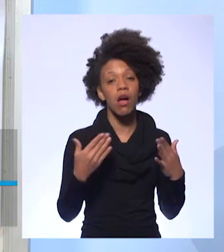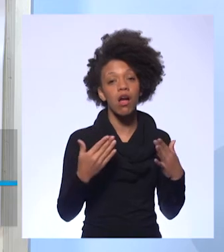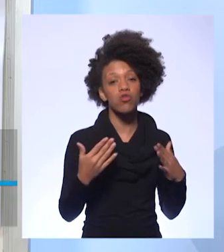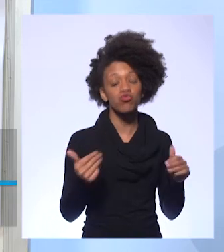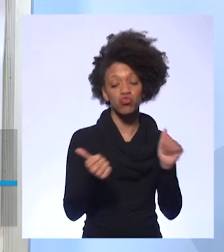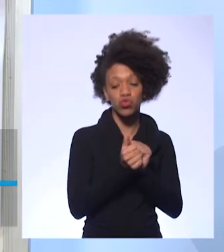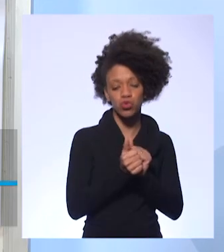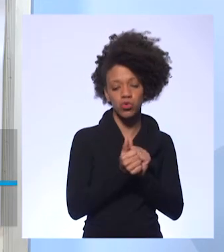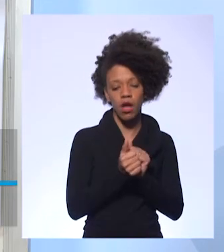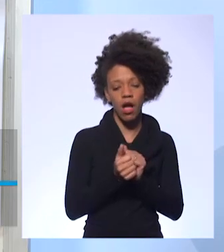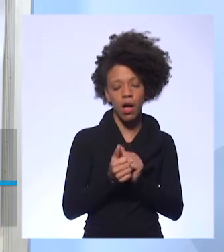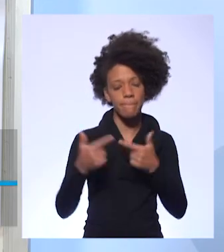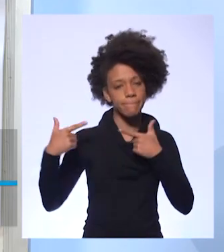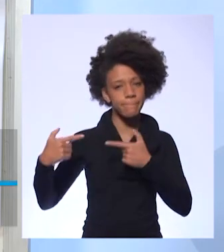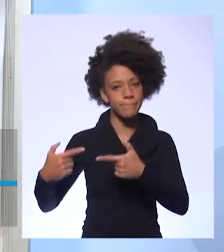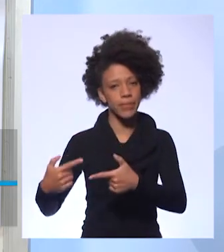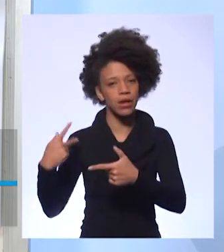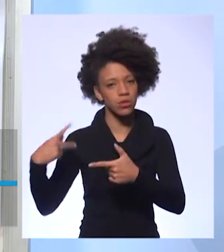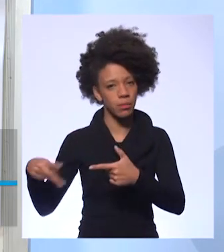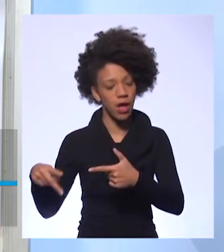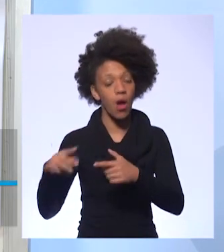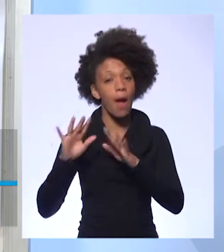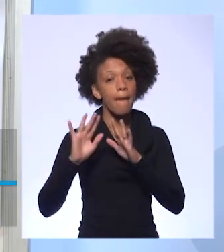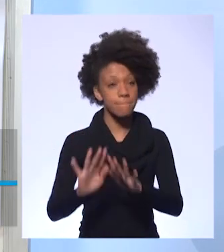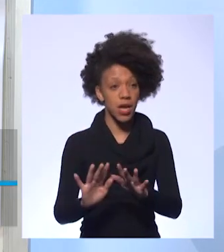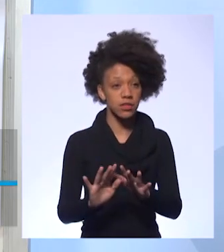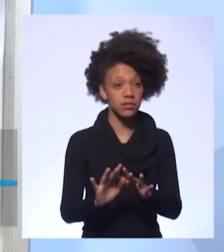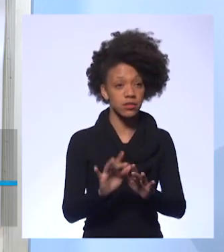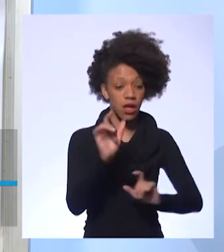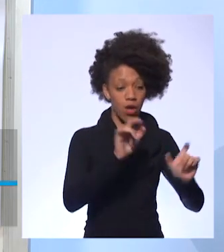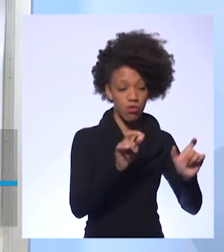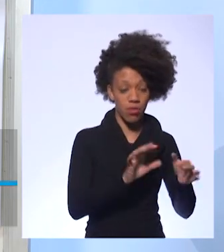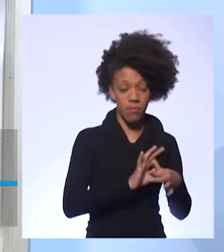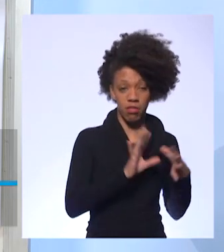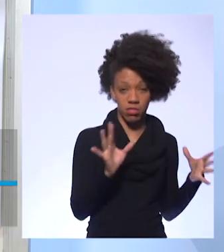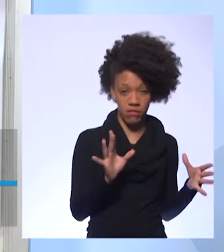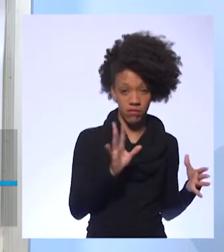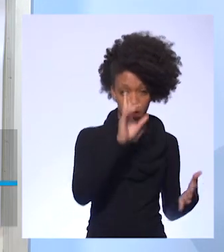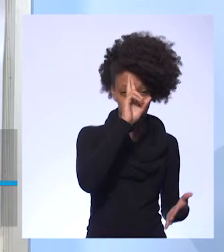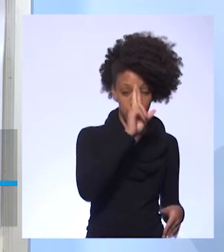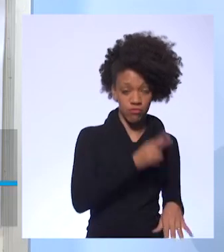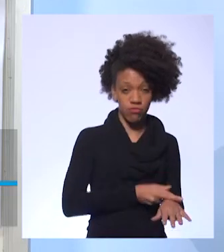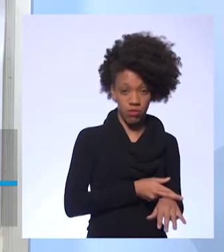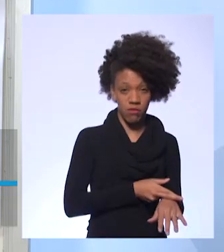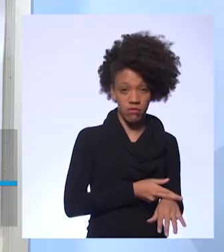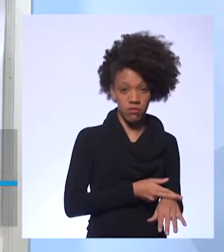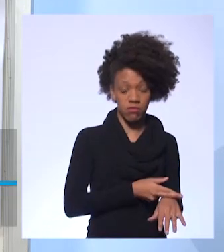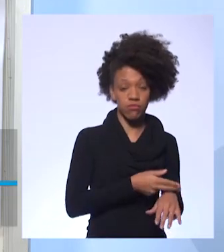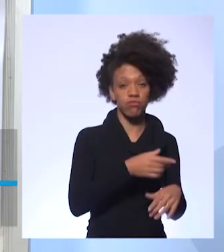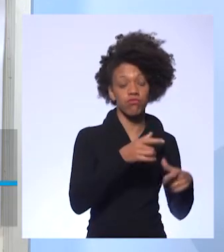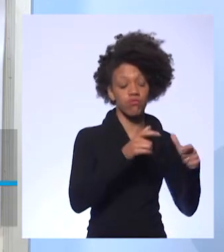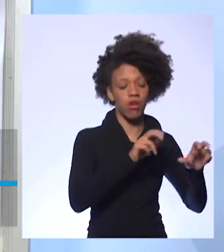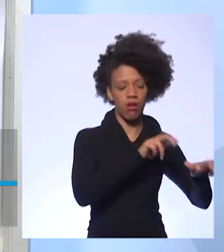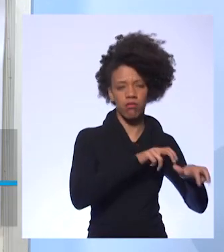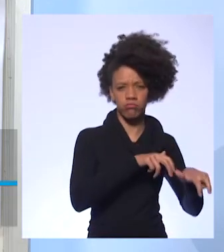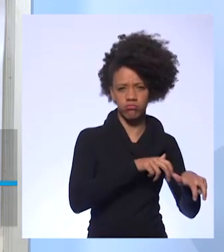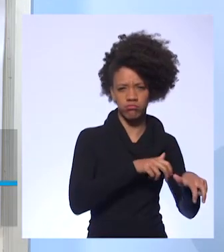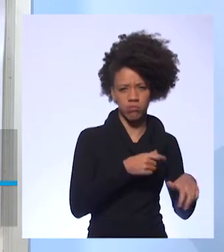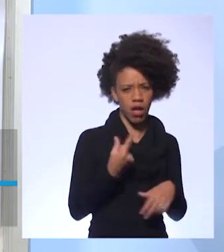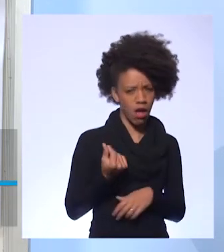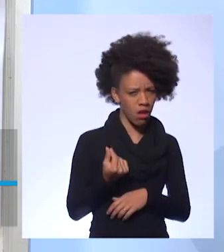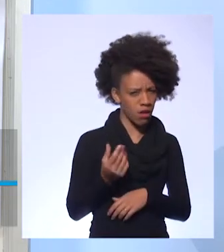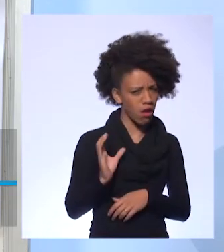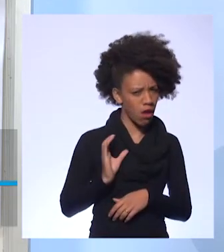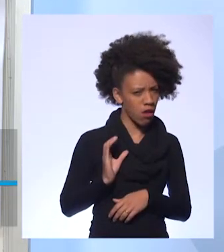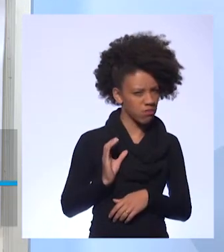Paraguai Só que os homens livres e donos de terras com condições boas vocês acham que